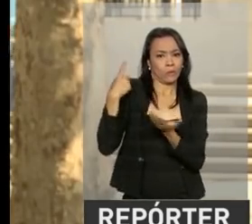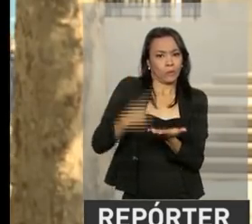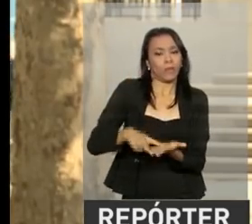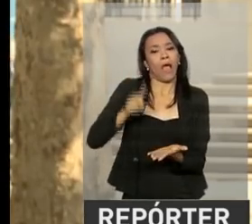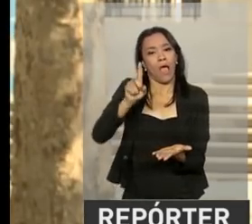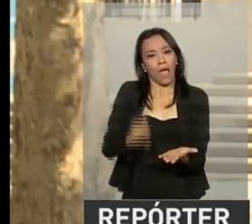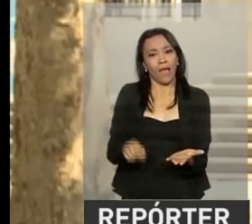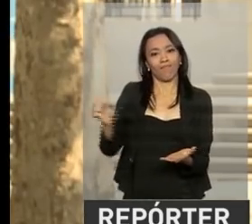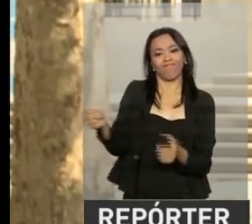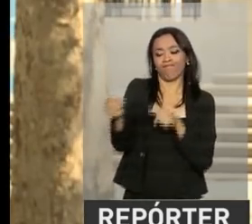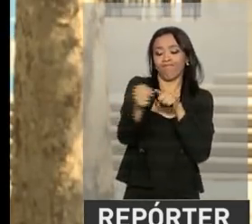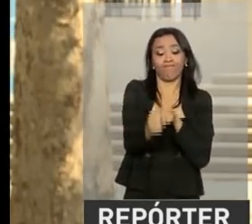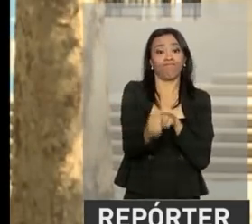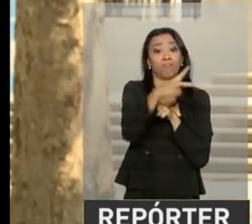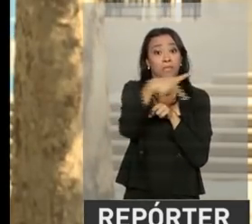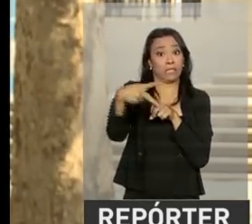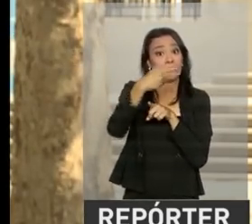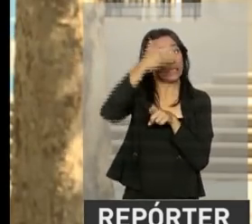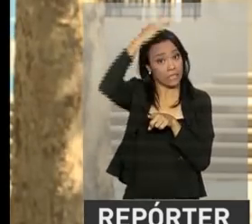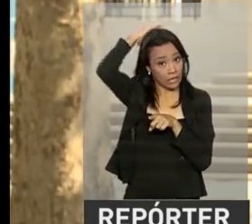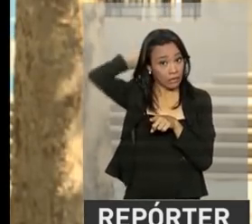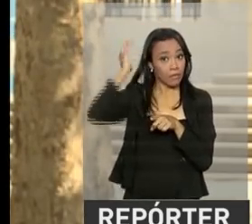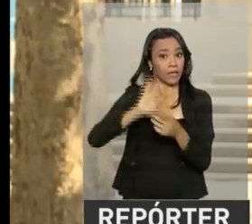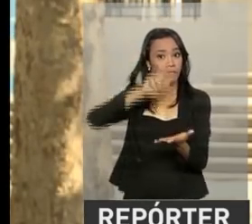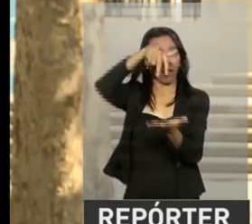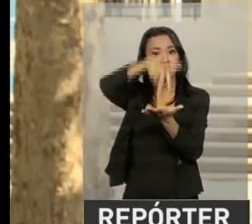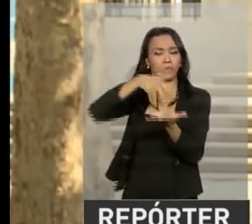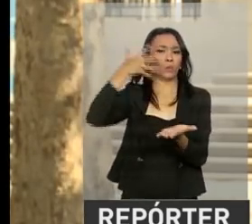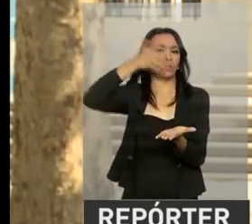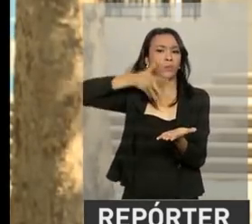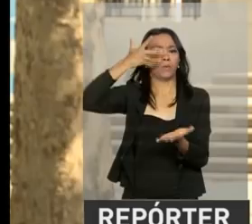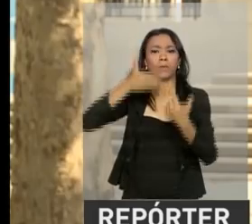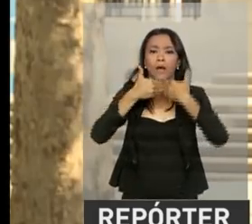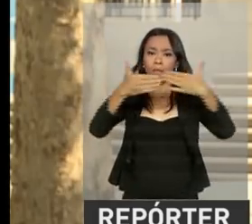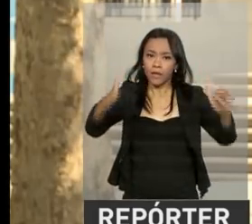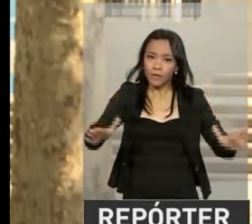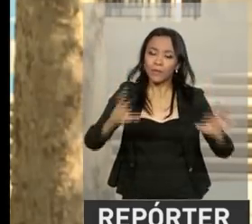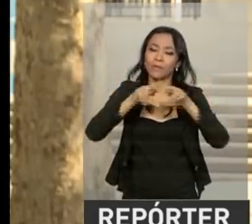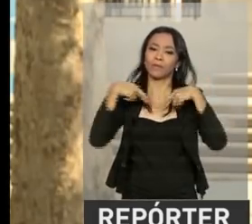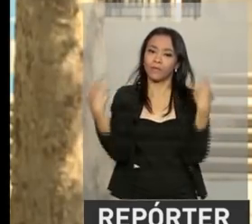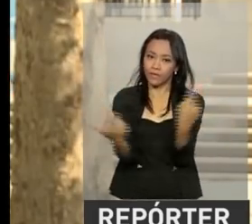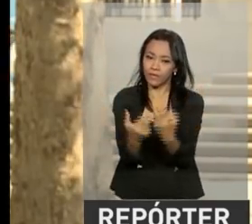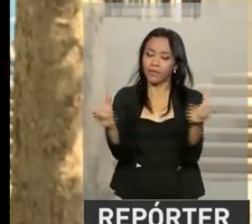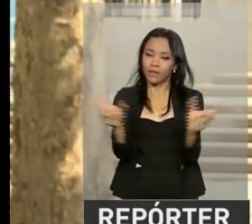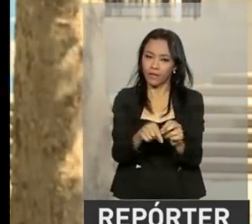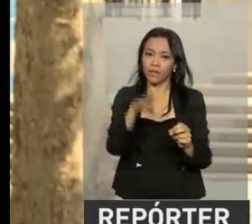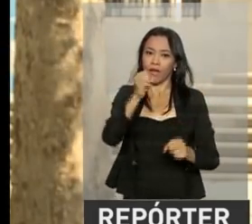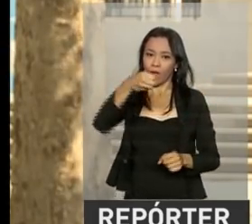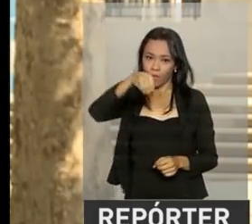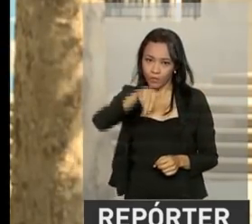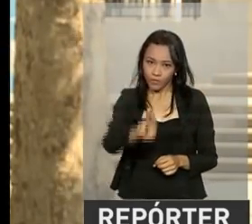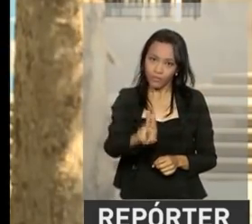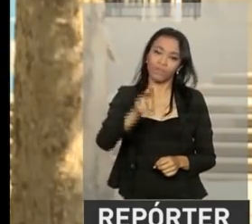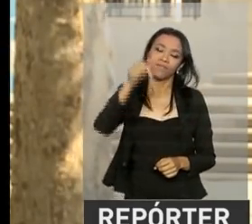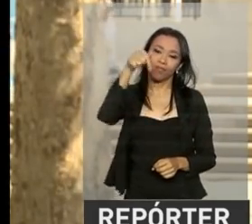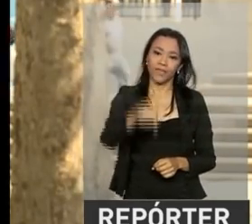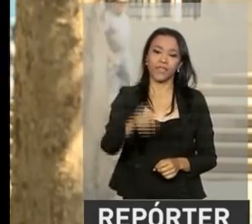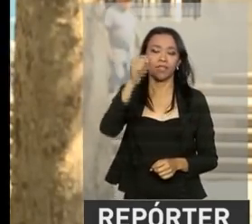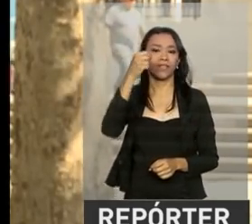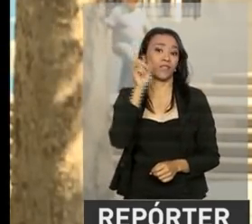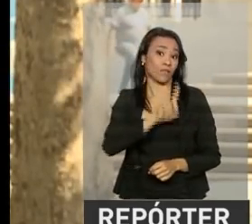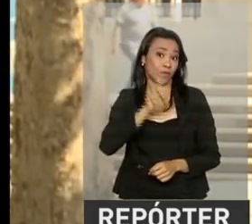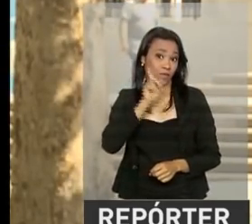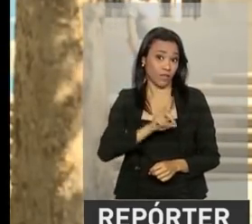do presidente Michel Temer, que fará o discurso inaugural da Assembleia Geral das Nações Unidas, aqui em Nova York, nos Estados